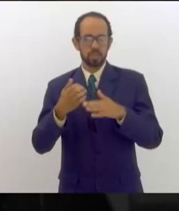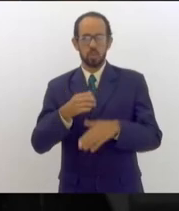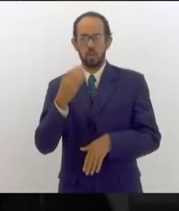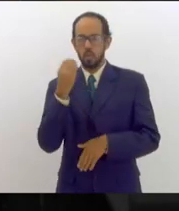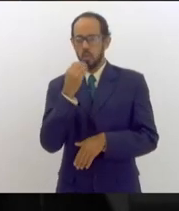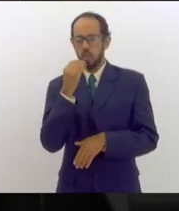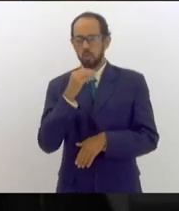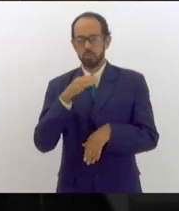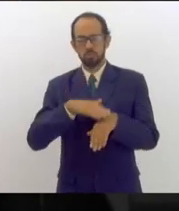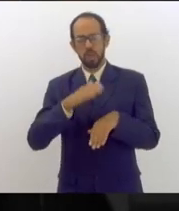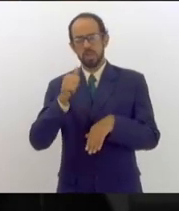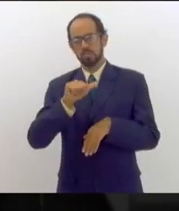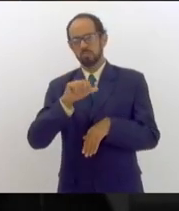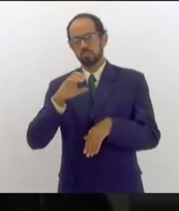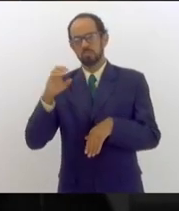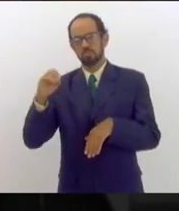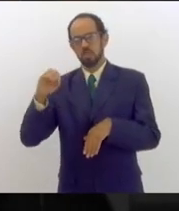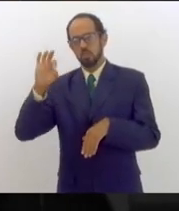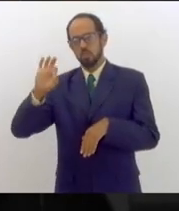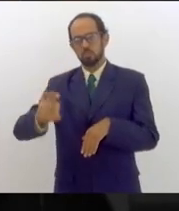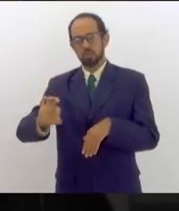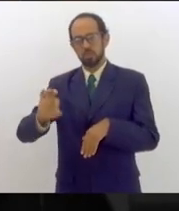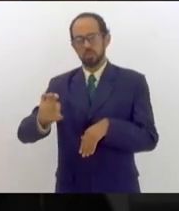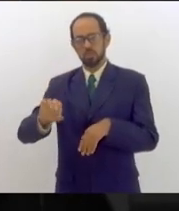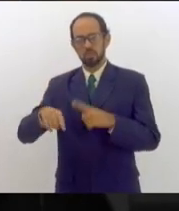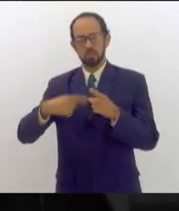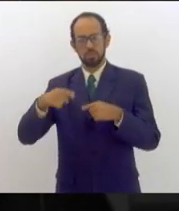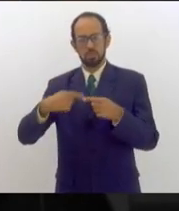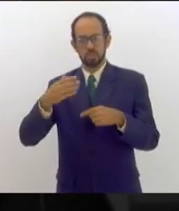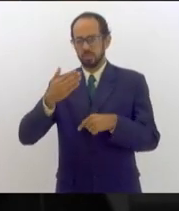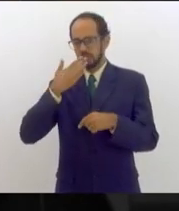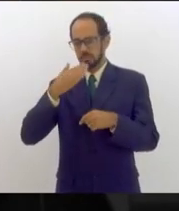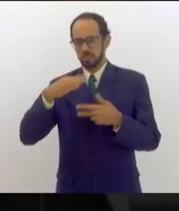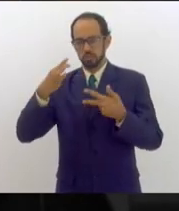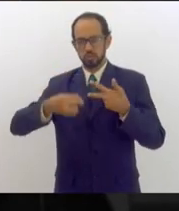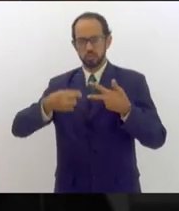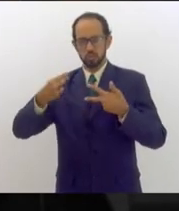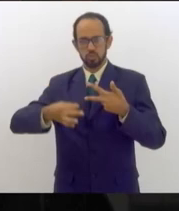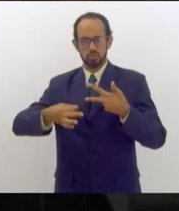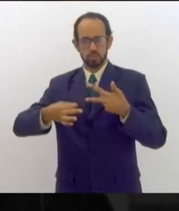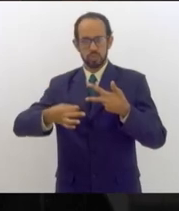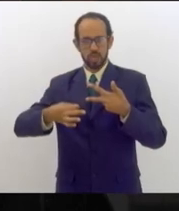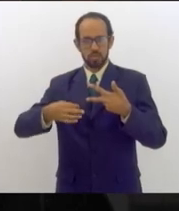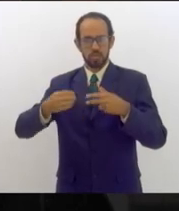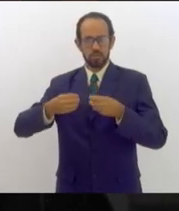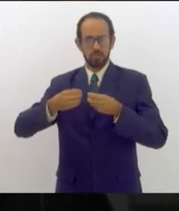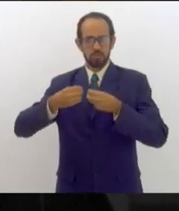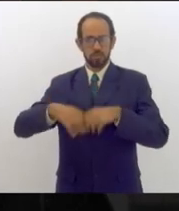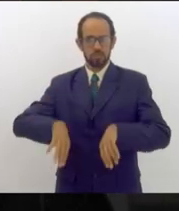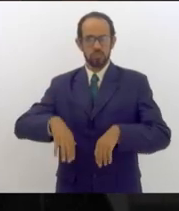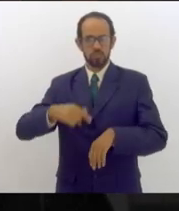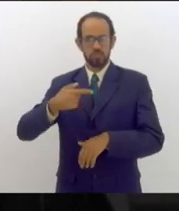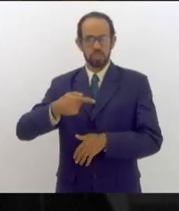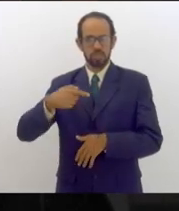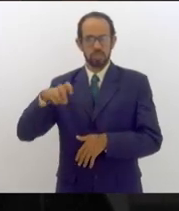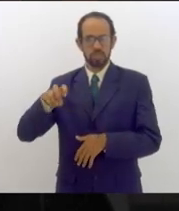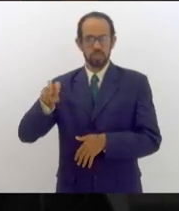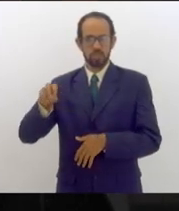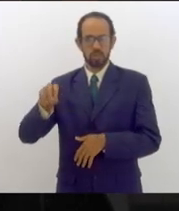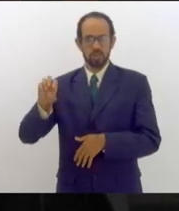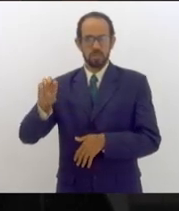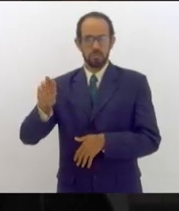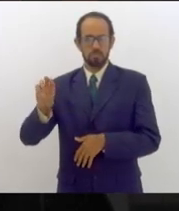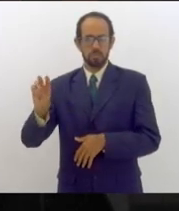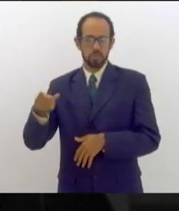de mil por cento Aí depois ele vai chorar no judiciário dizendo que tem um prejuízo de 750 milhões